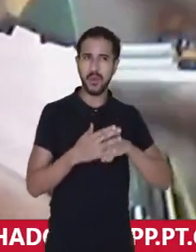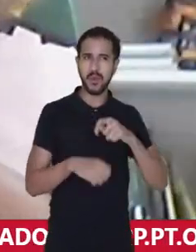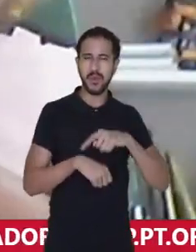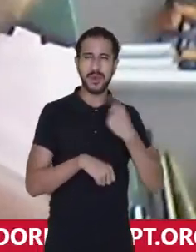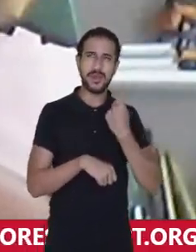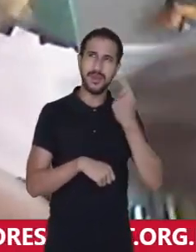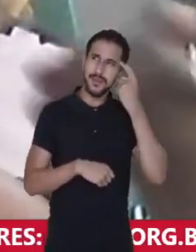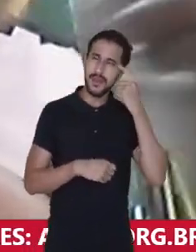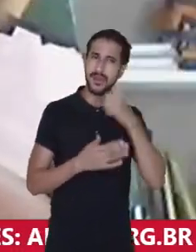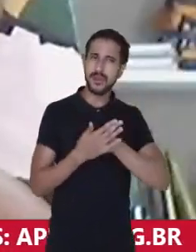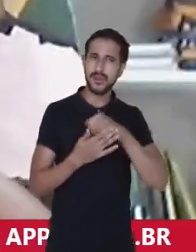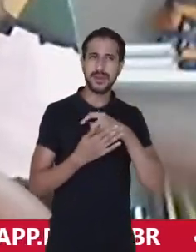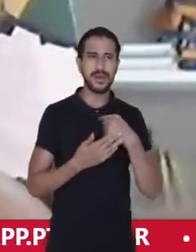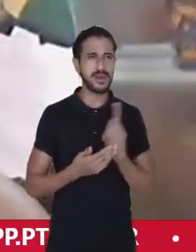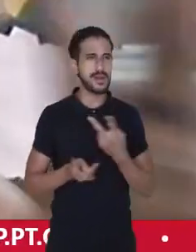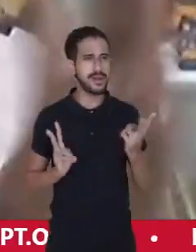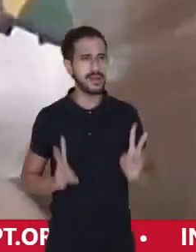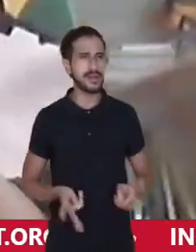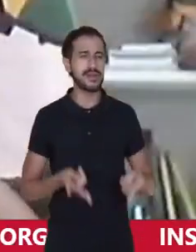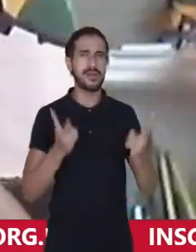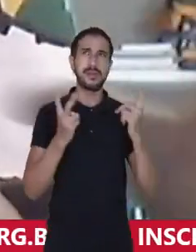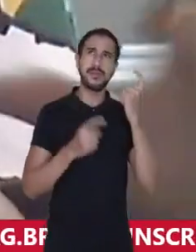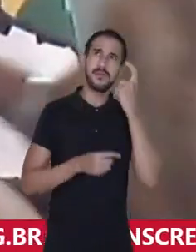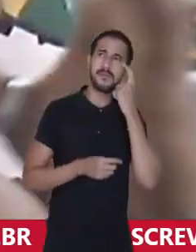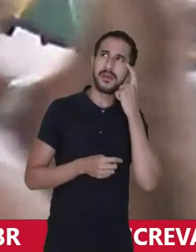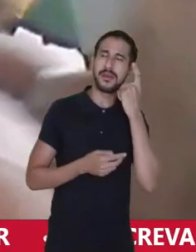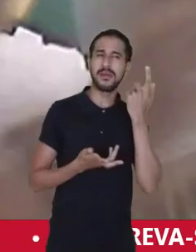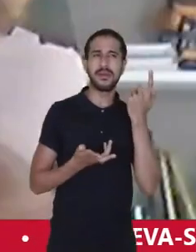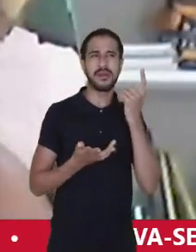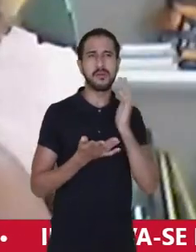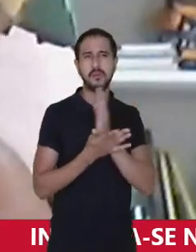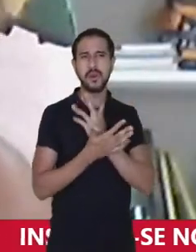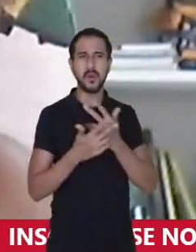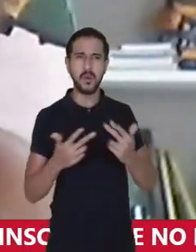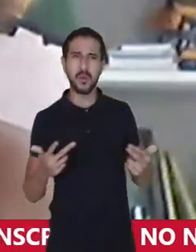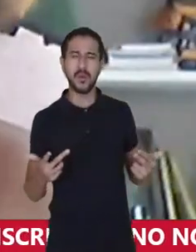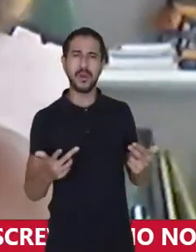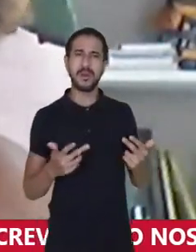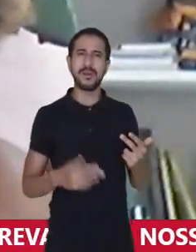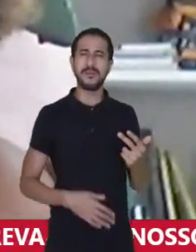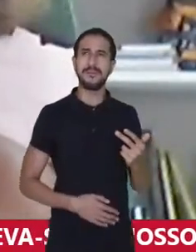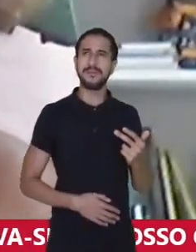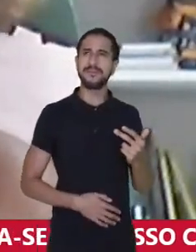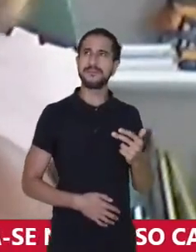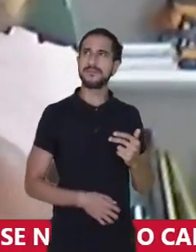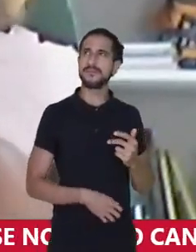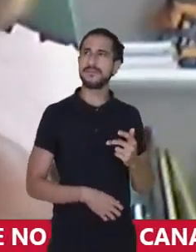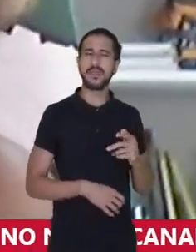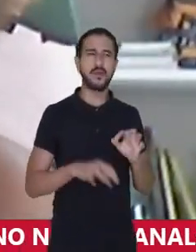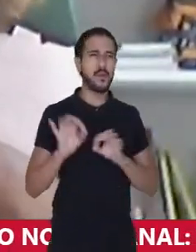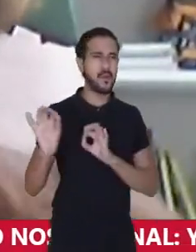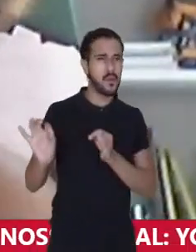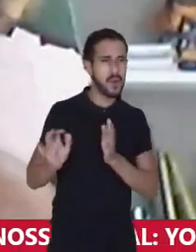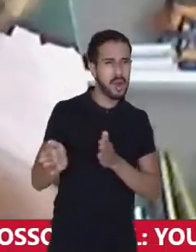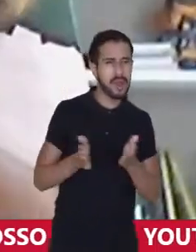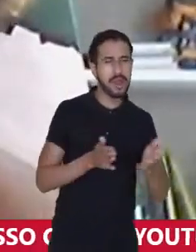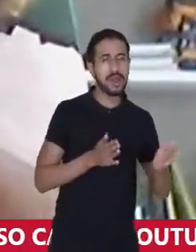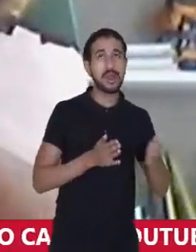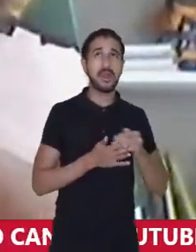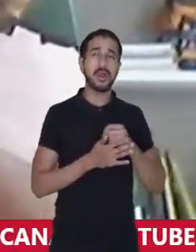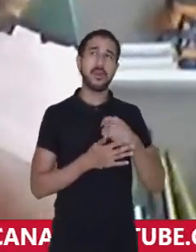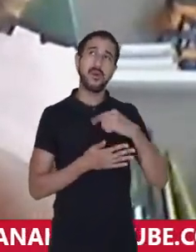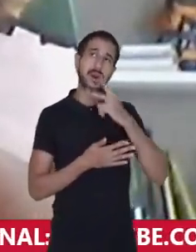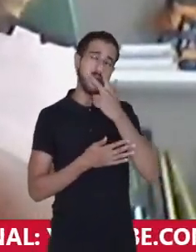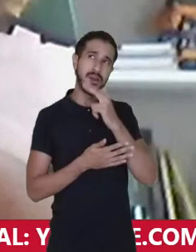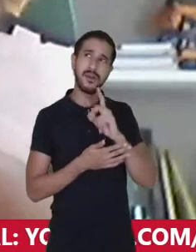gente pensa no movimento, a gente está sempre pensando alguma coisa muito, muito organizado, e eu acho